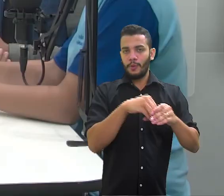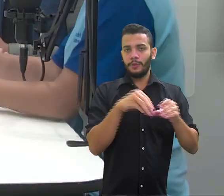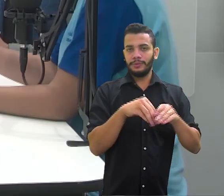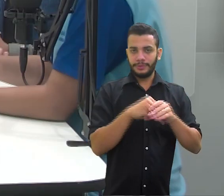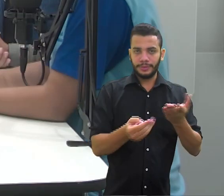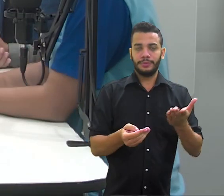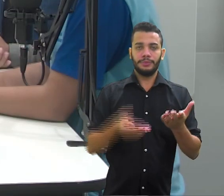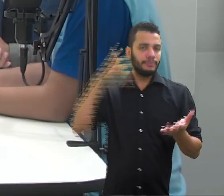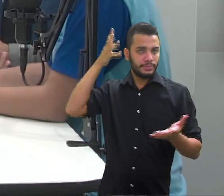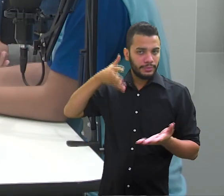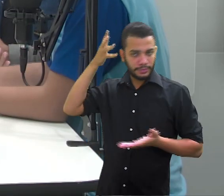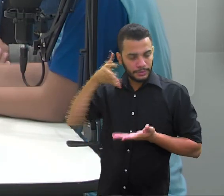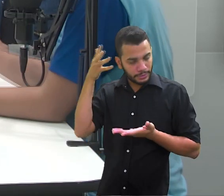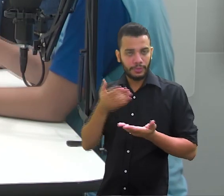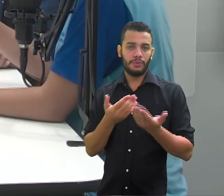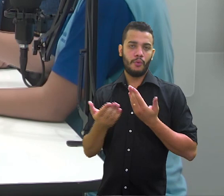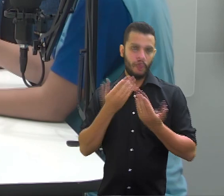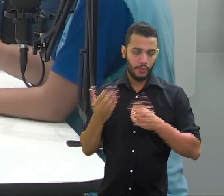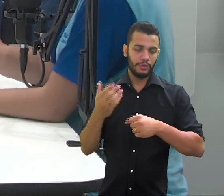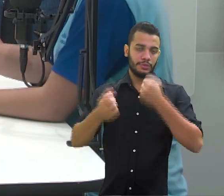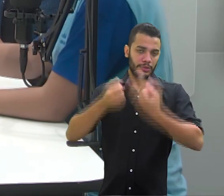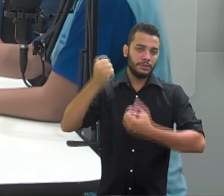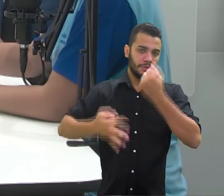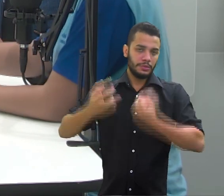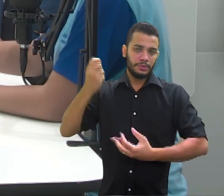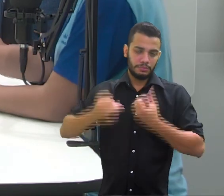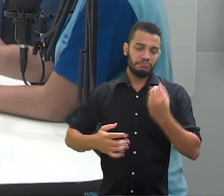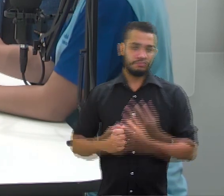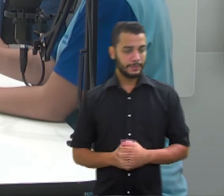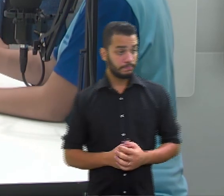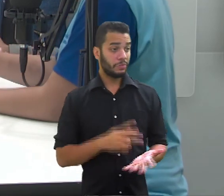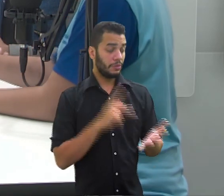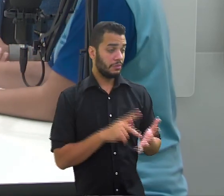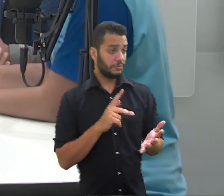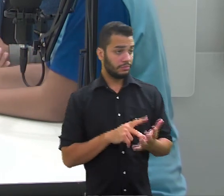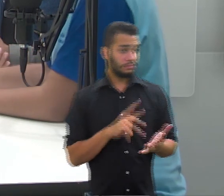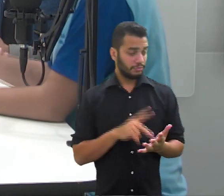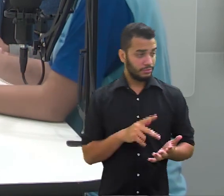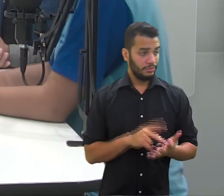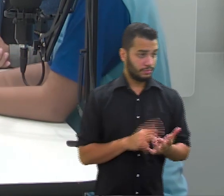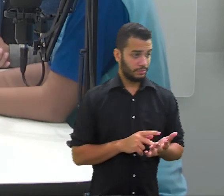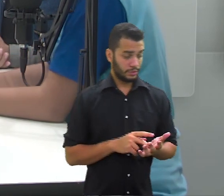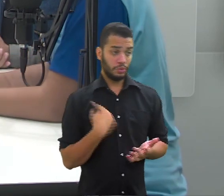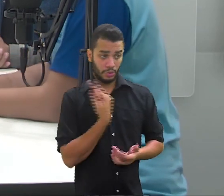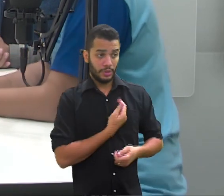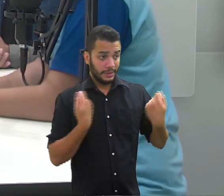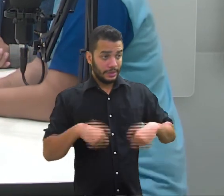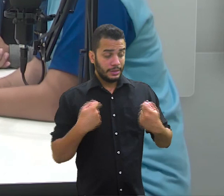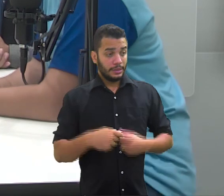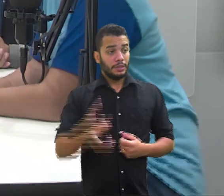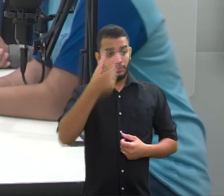E assim, é bom saber, porque você tem que arcar sim. Porque muitas vezes a gente pensa que não precisa arcar, tem que arcar sim. E